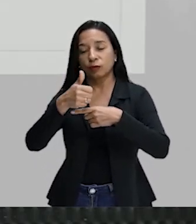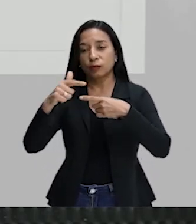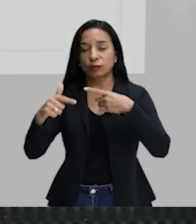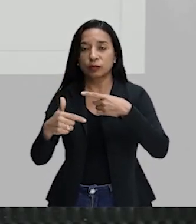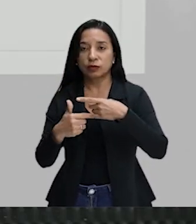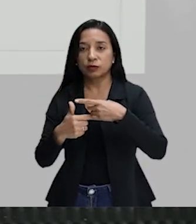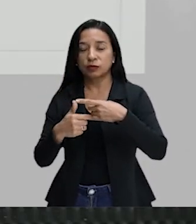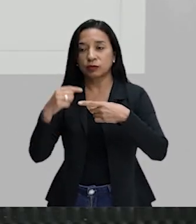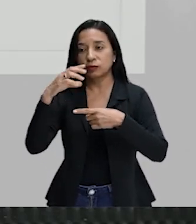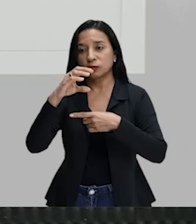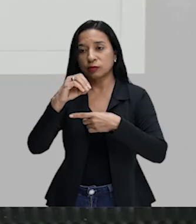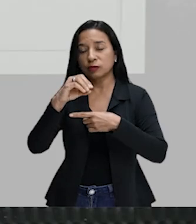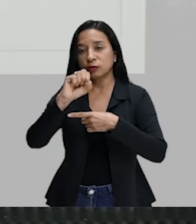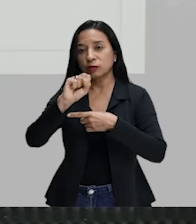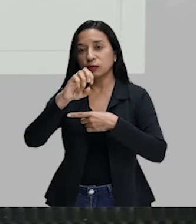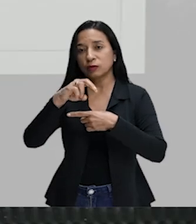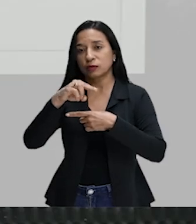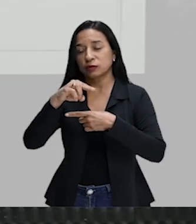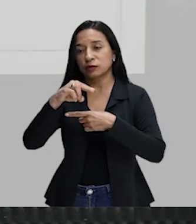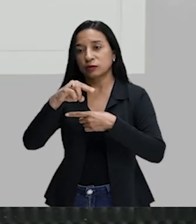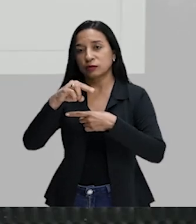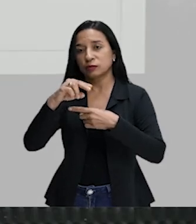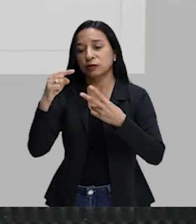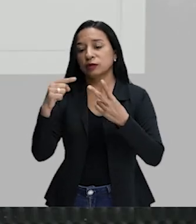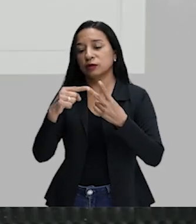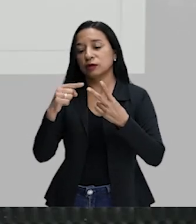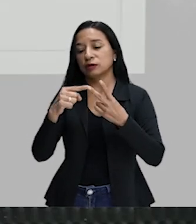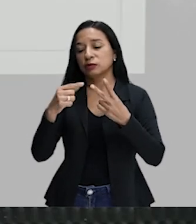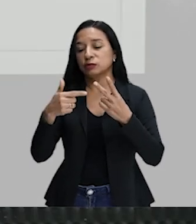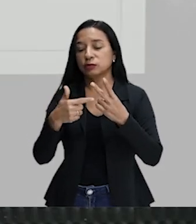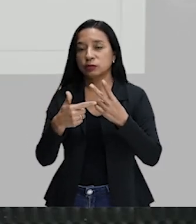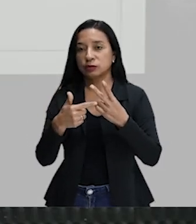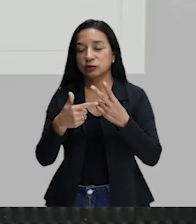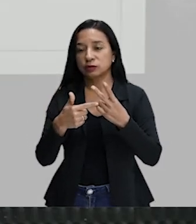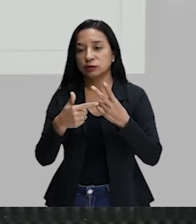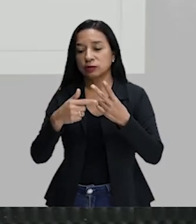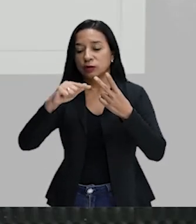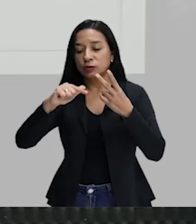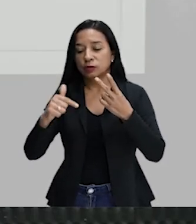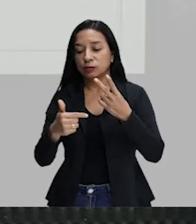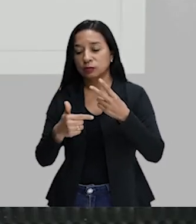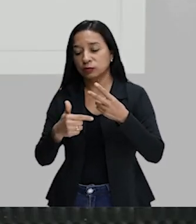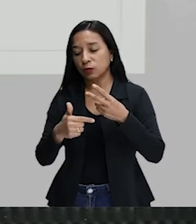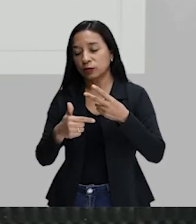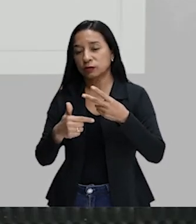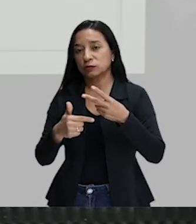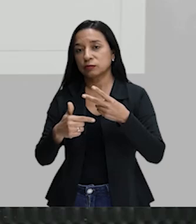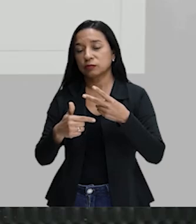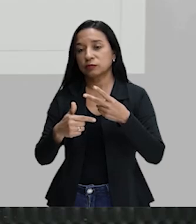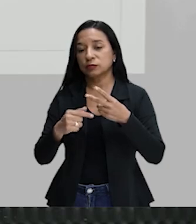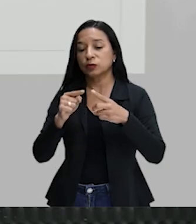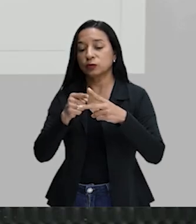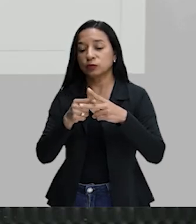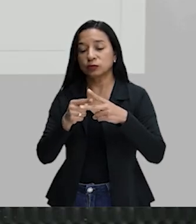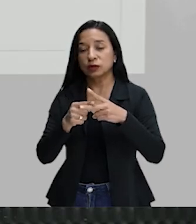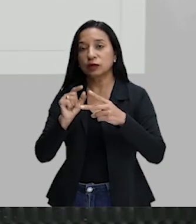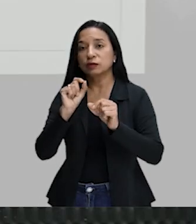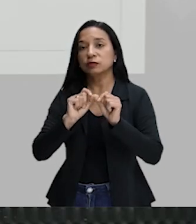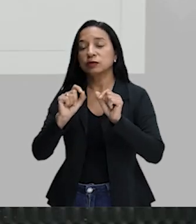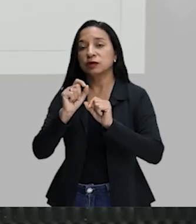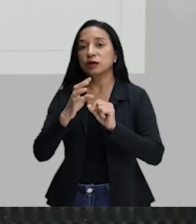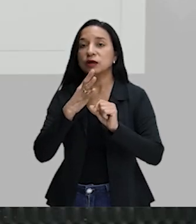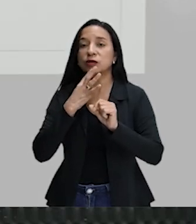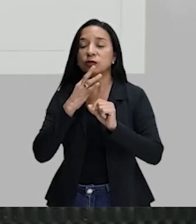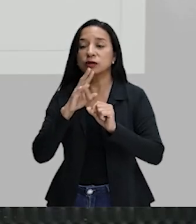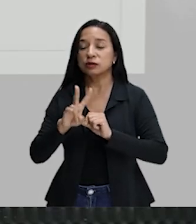O cosseno de 45 graus é raiz de 2 sobre 2. Ó, são aqueles arcos que a gente conhece